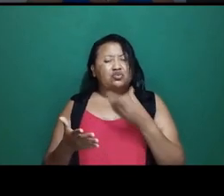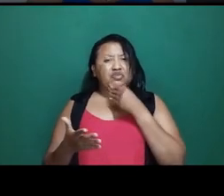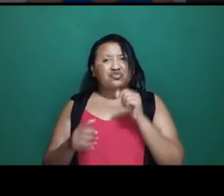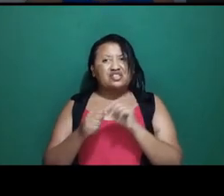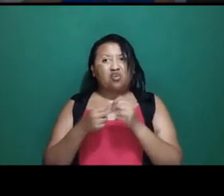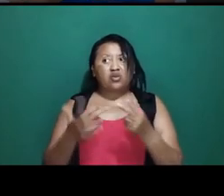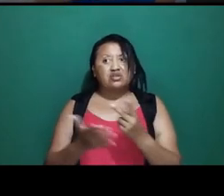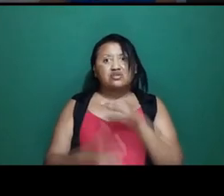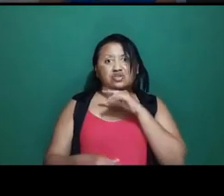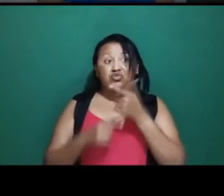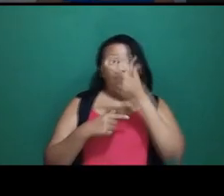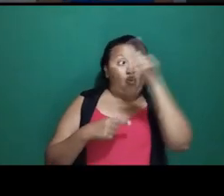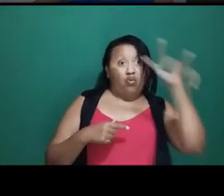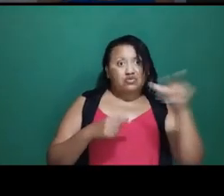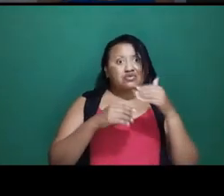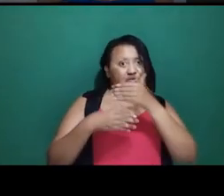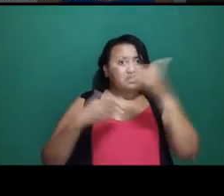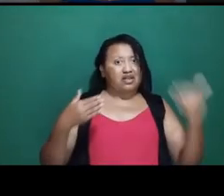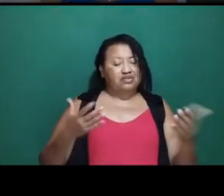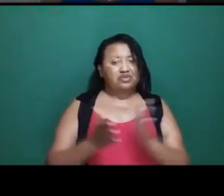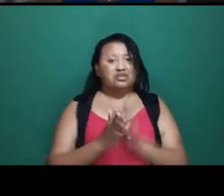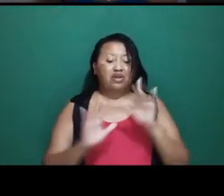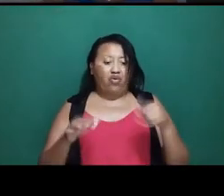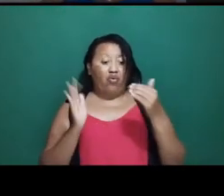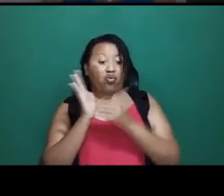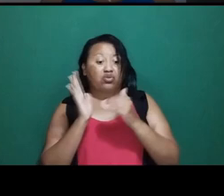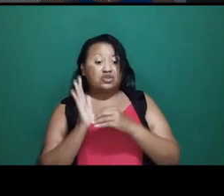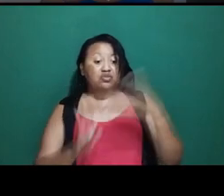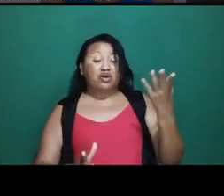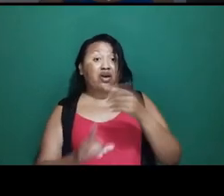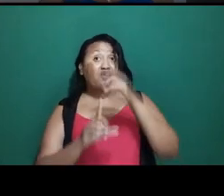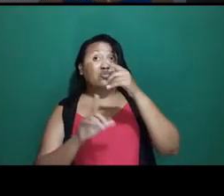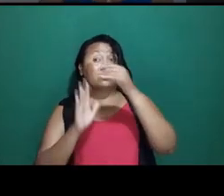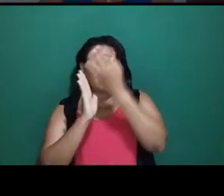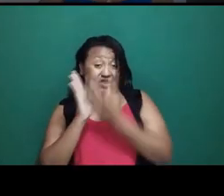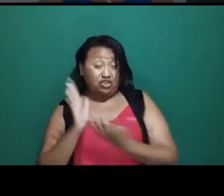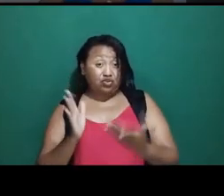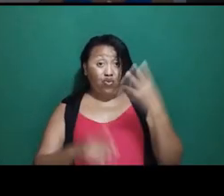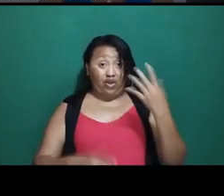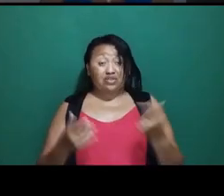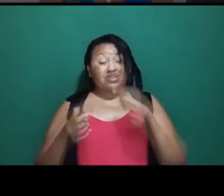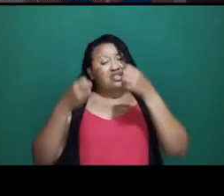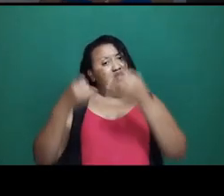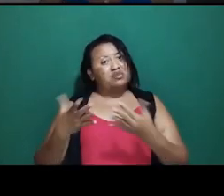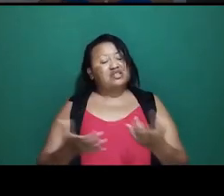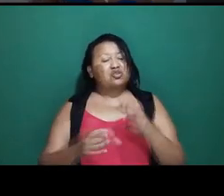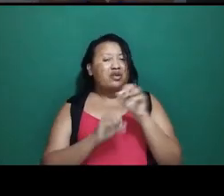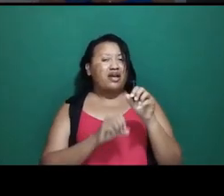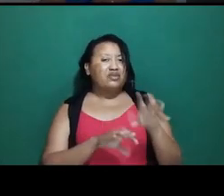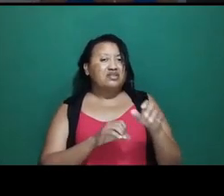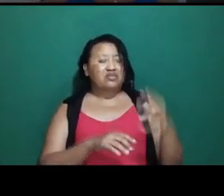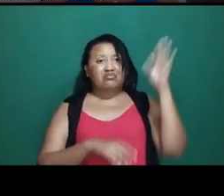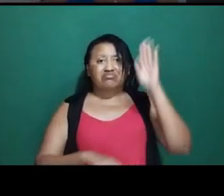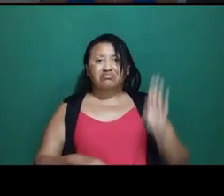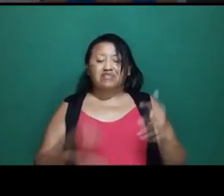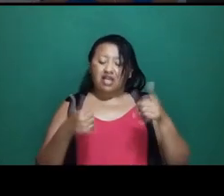ok o último texto que é o texto de número 4 traz a questão da educação brasileira que também este ano